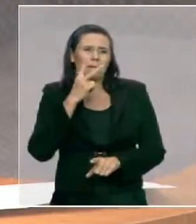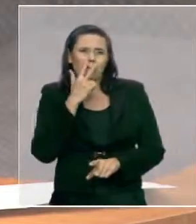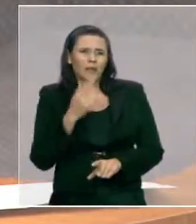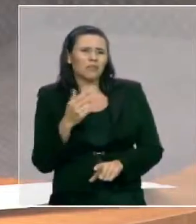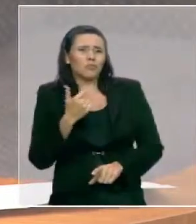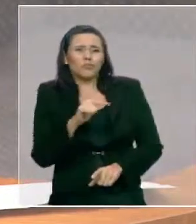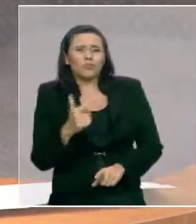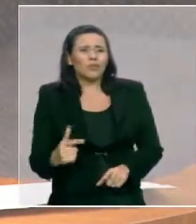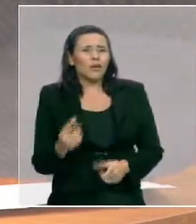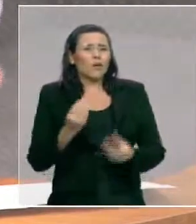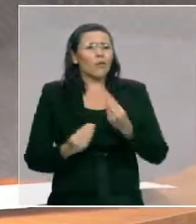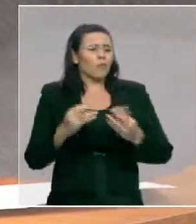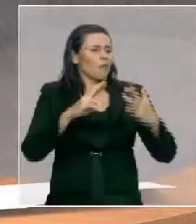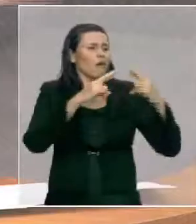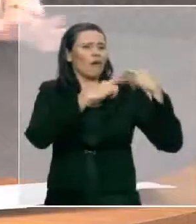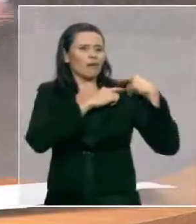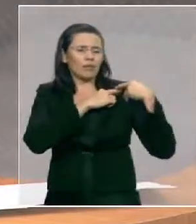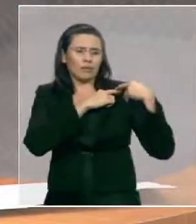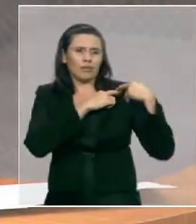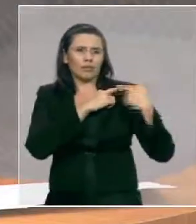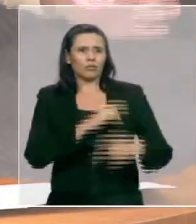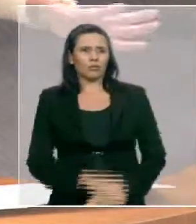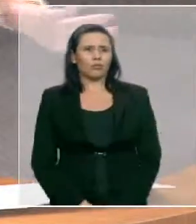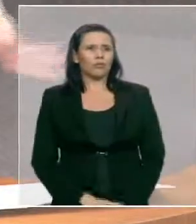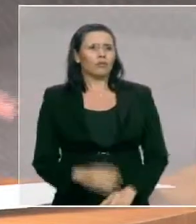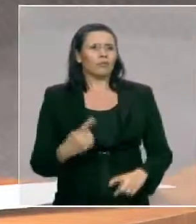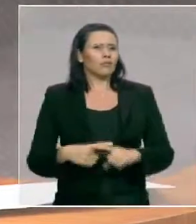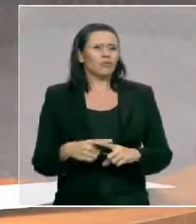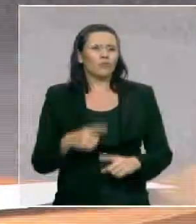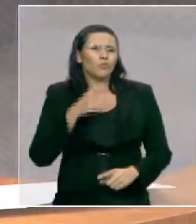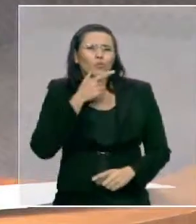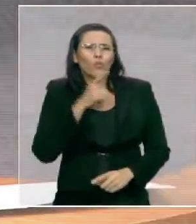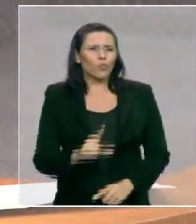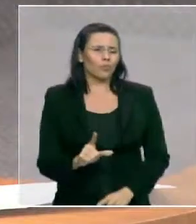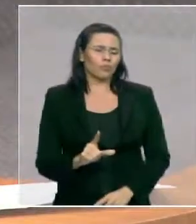continuar como secretário de Saúde, ele não dá conta, ele não consegue.